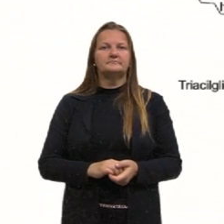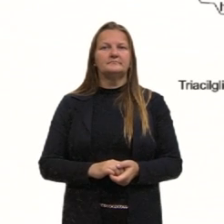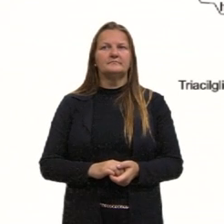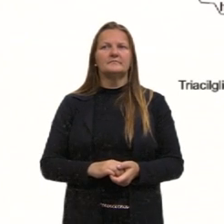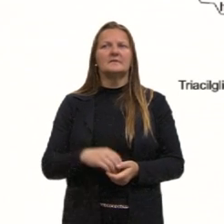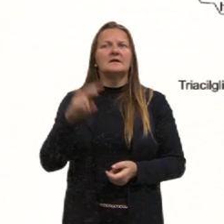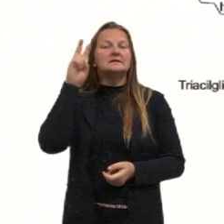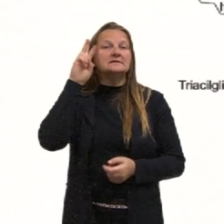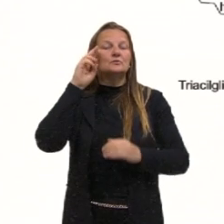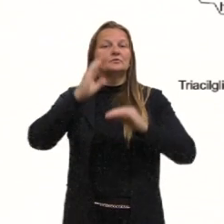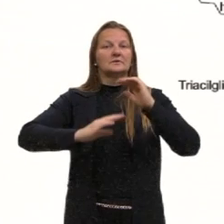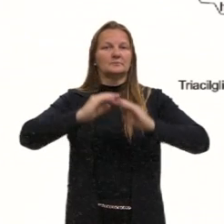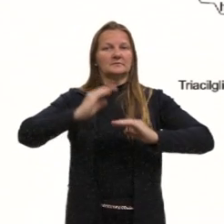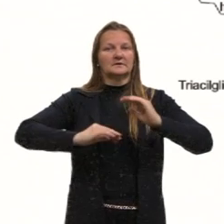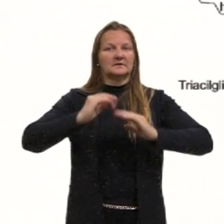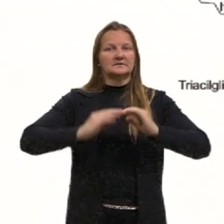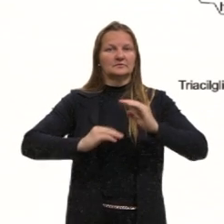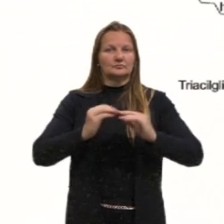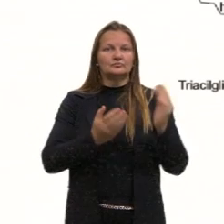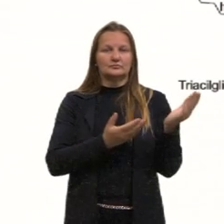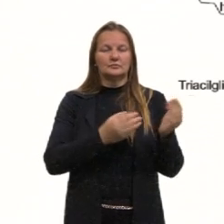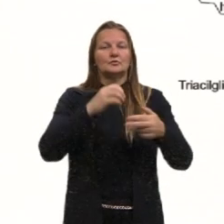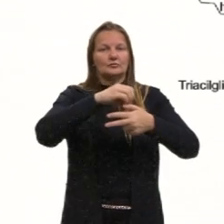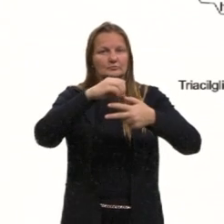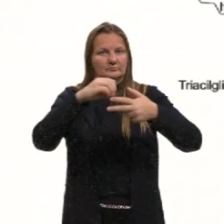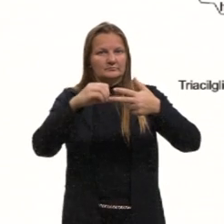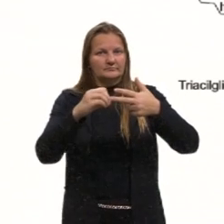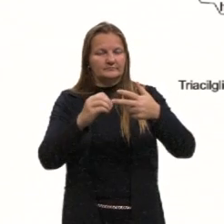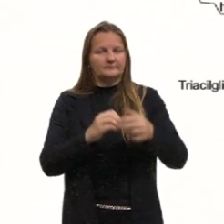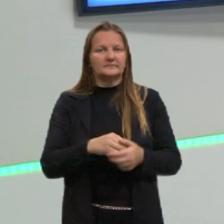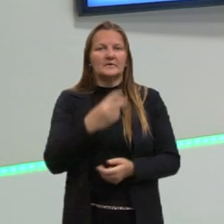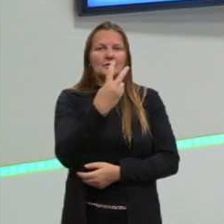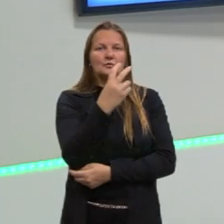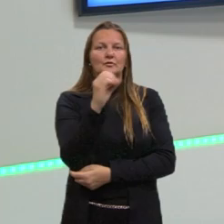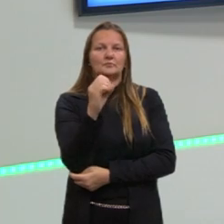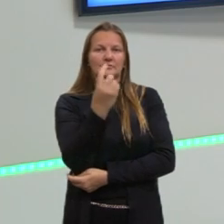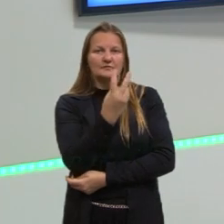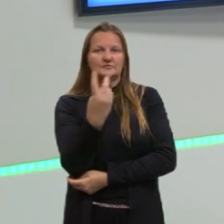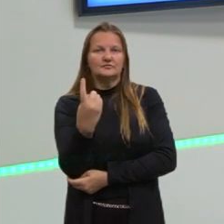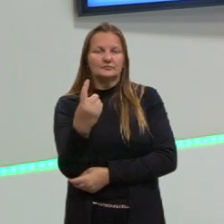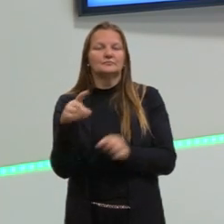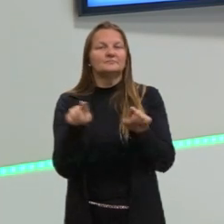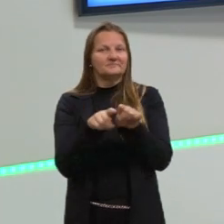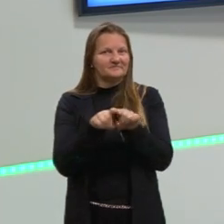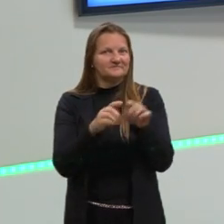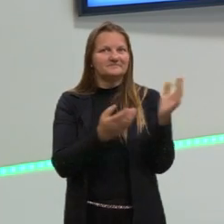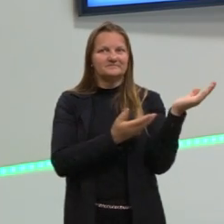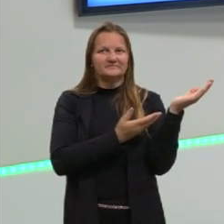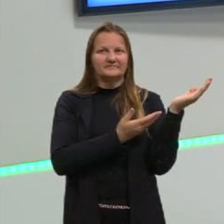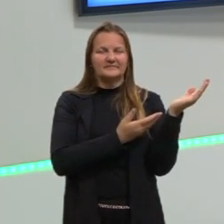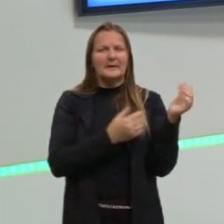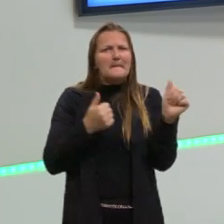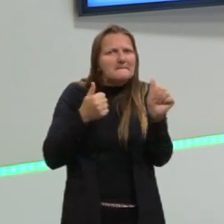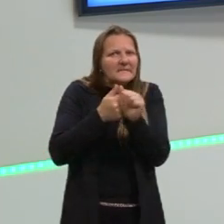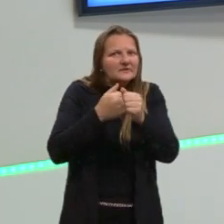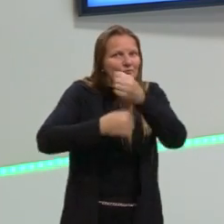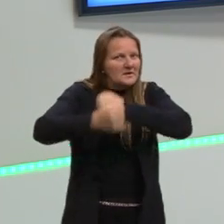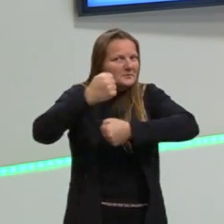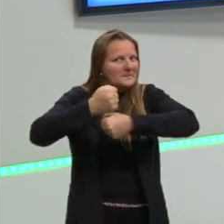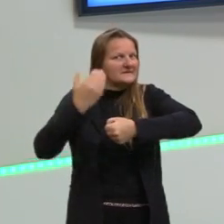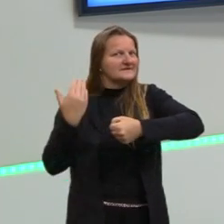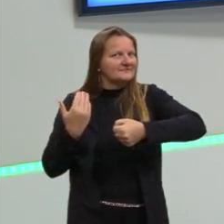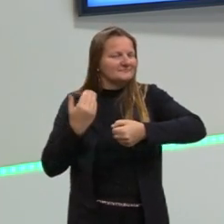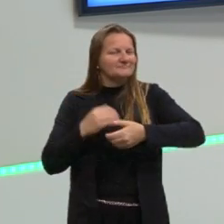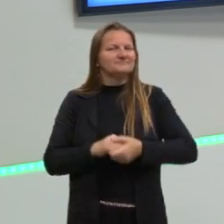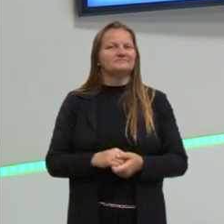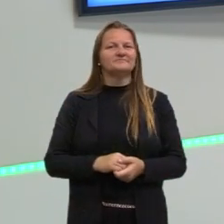segunda aplicação tá não da primeira aplicação do Enem de 2021 também então são questões bem recentes tá